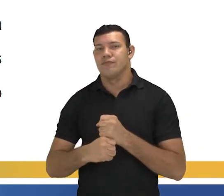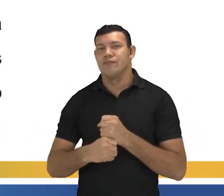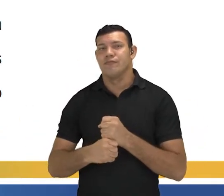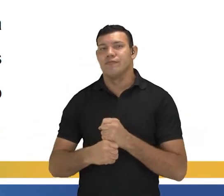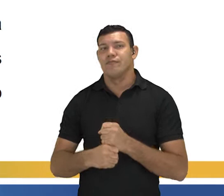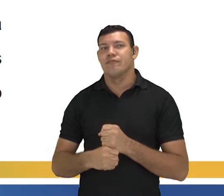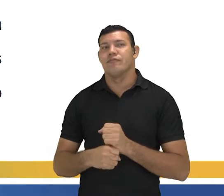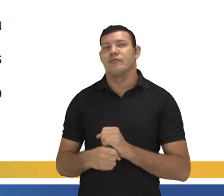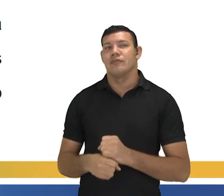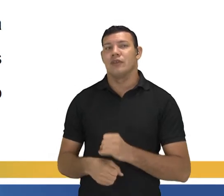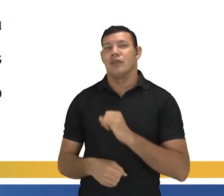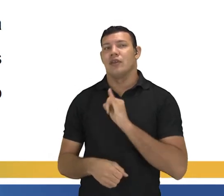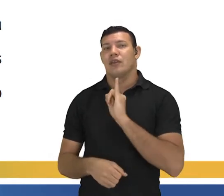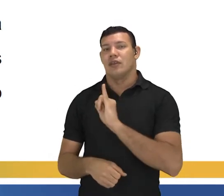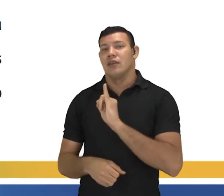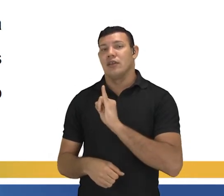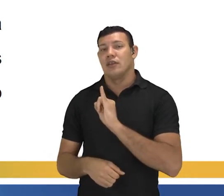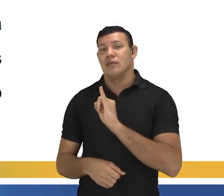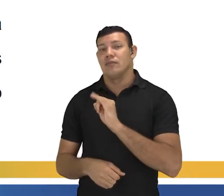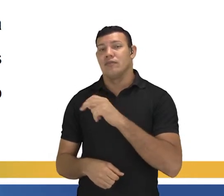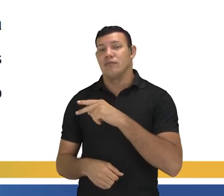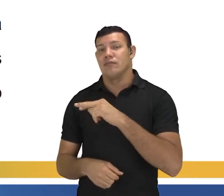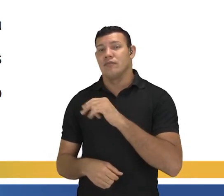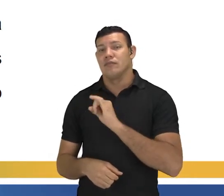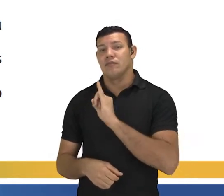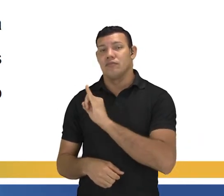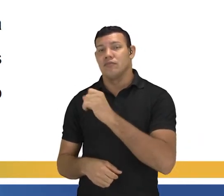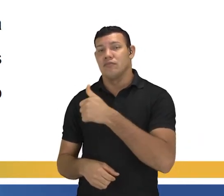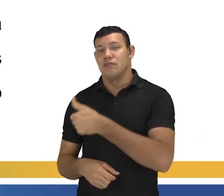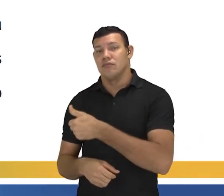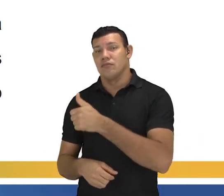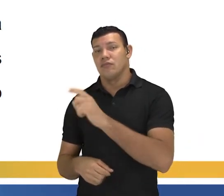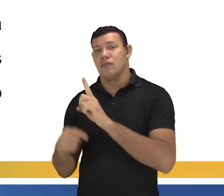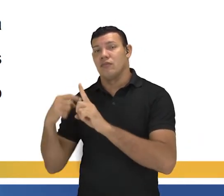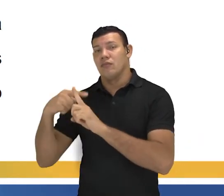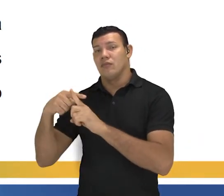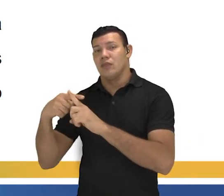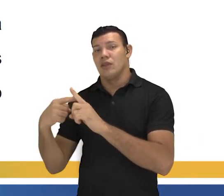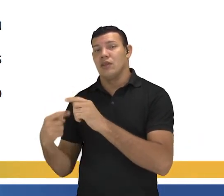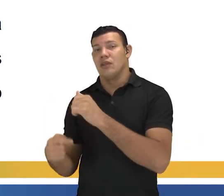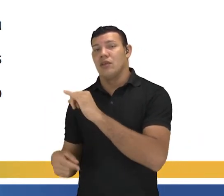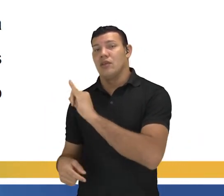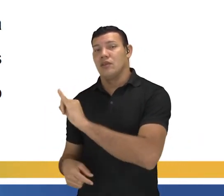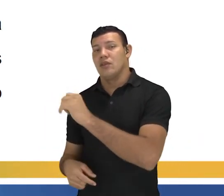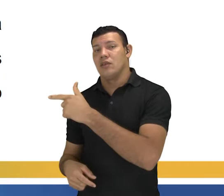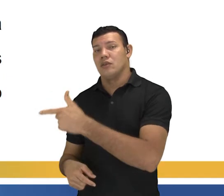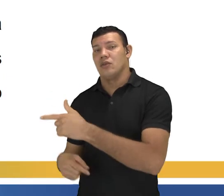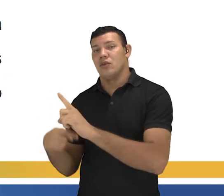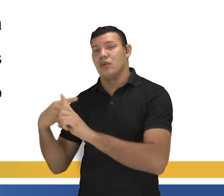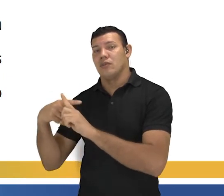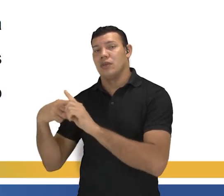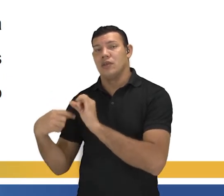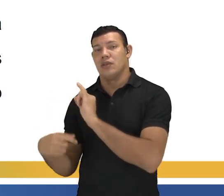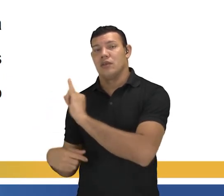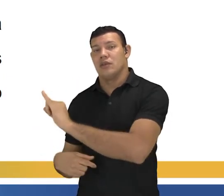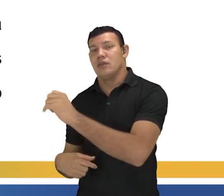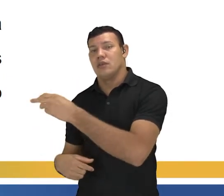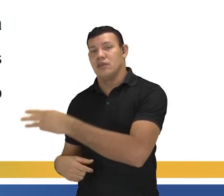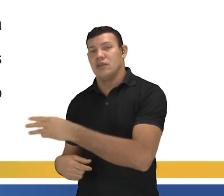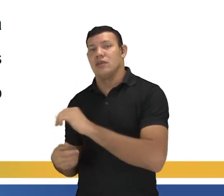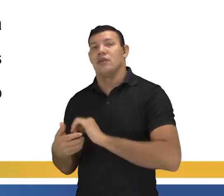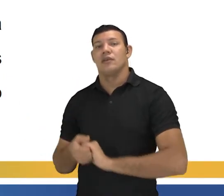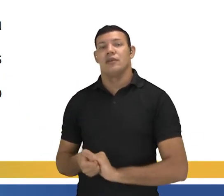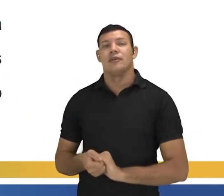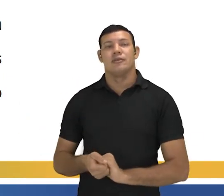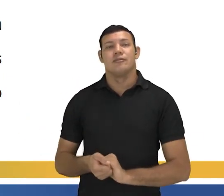1 mais corrente 2 mais a corrente 3, certo? A intensidade de corrente em uma associação de resistores